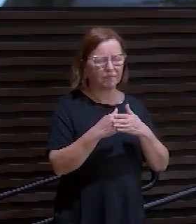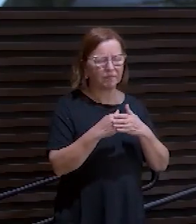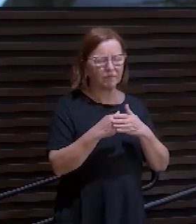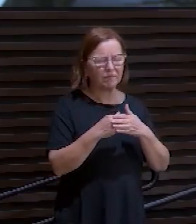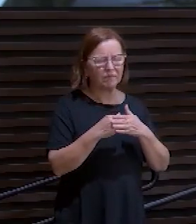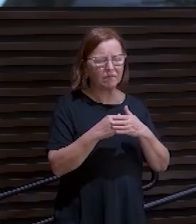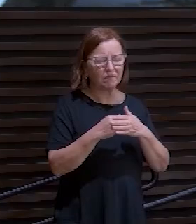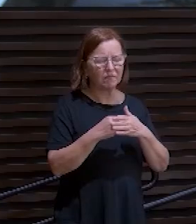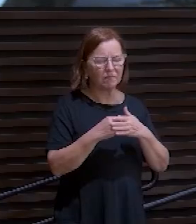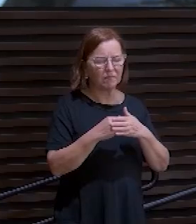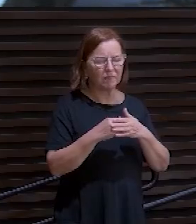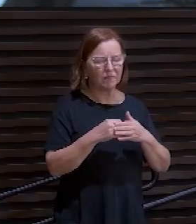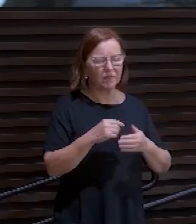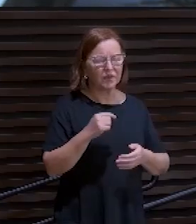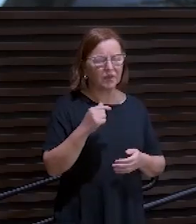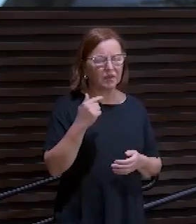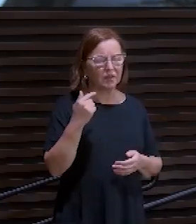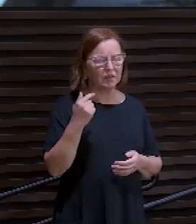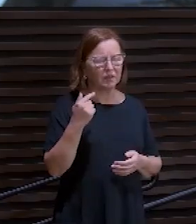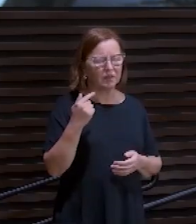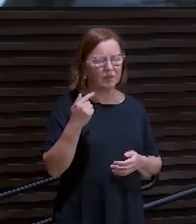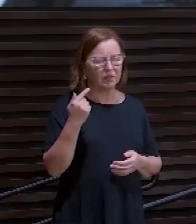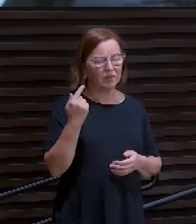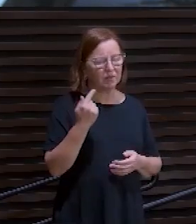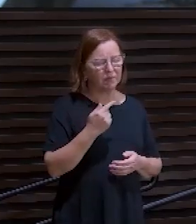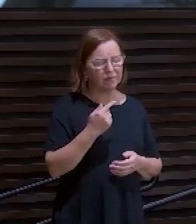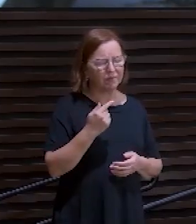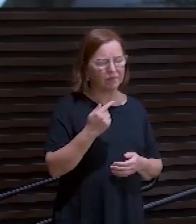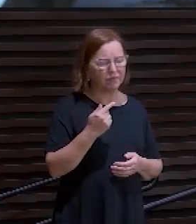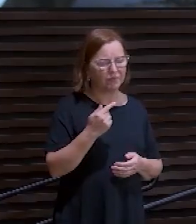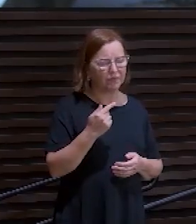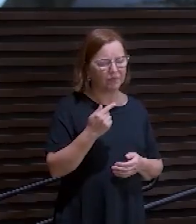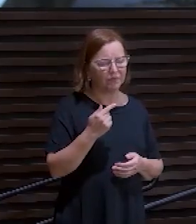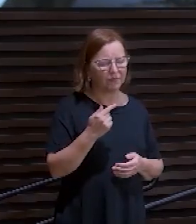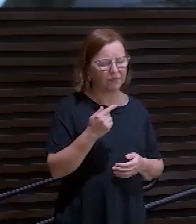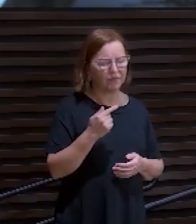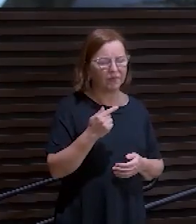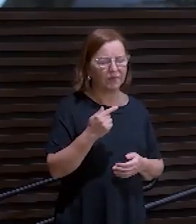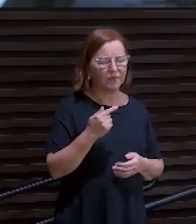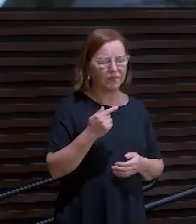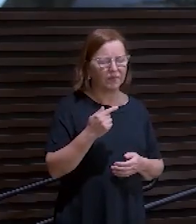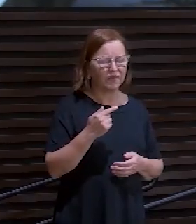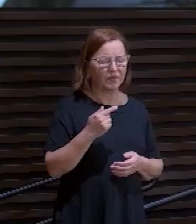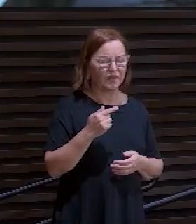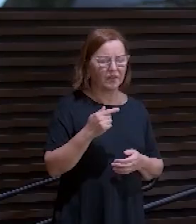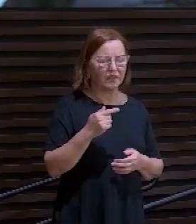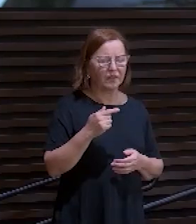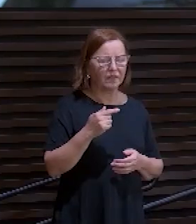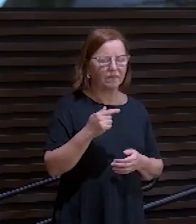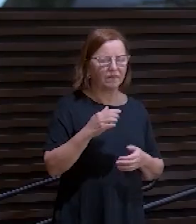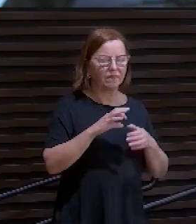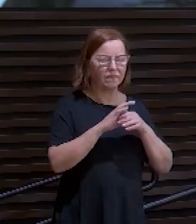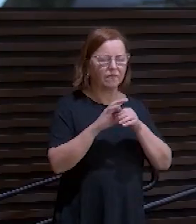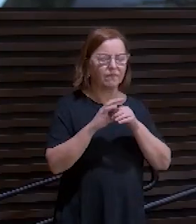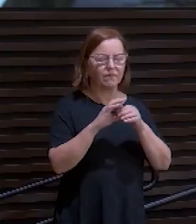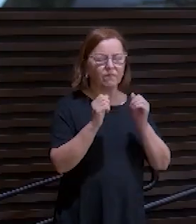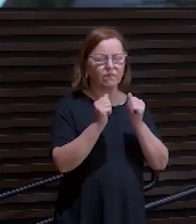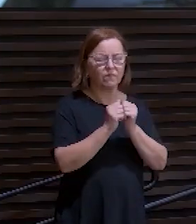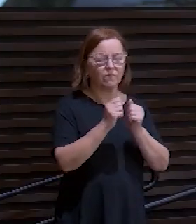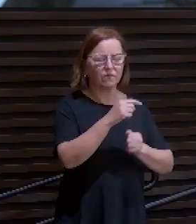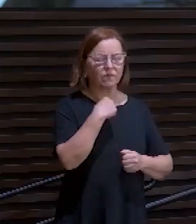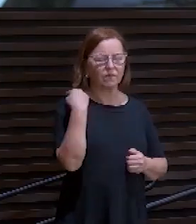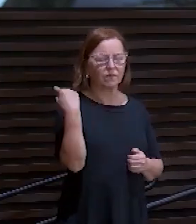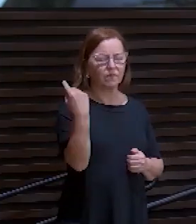que temos com o Senhor, do que a relação da nossa casa, com aqueles que trazem nos